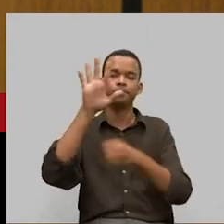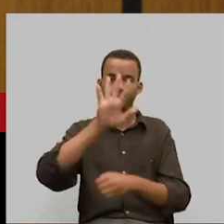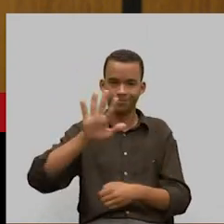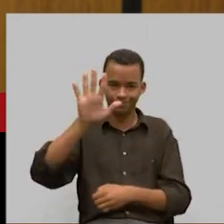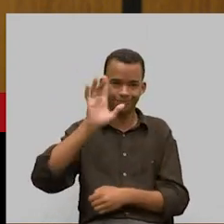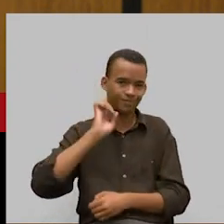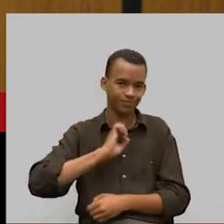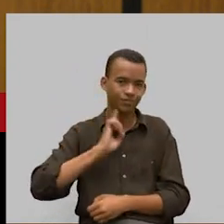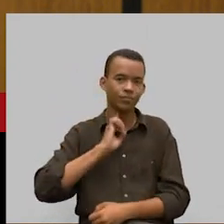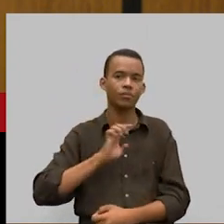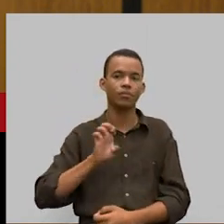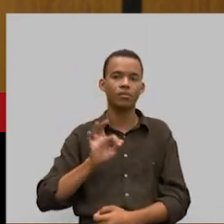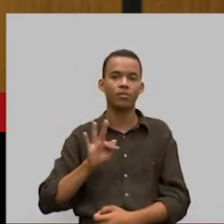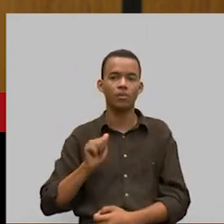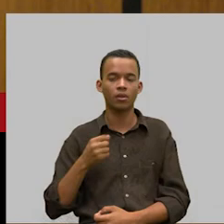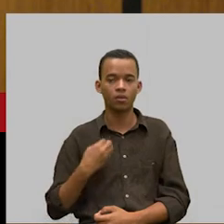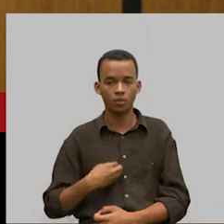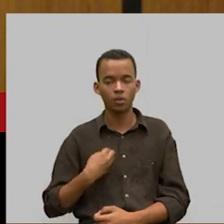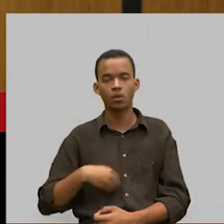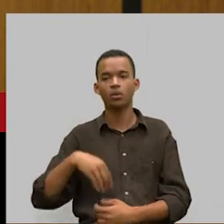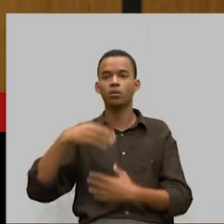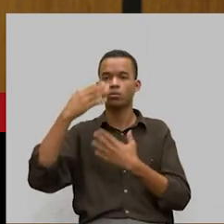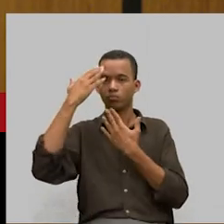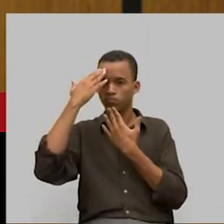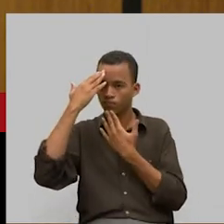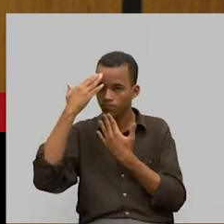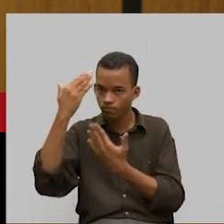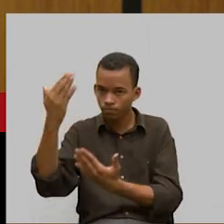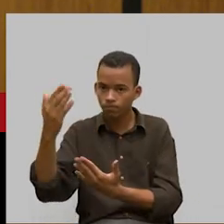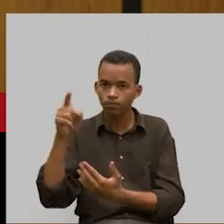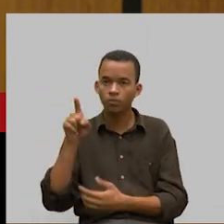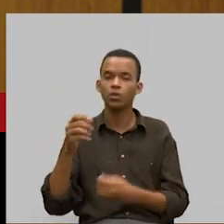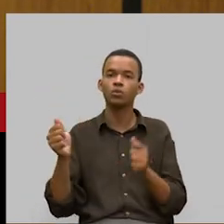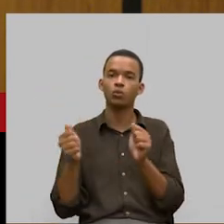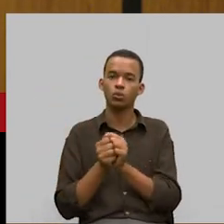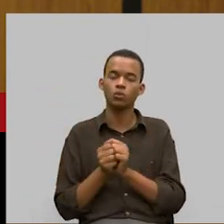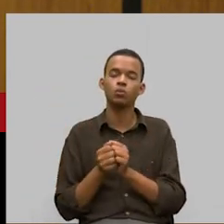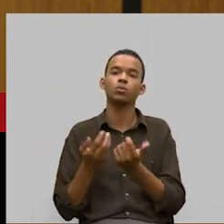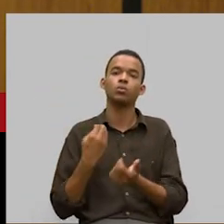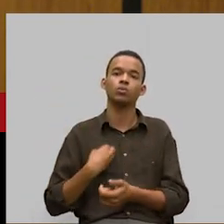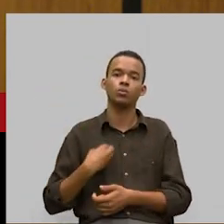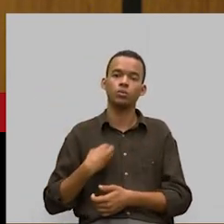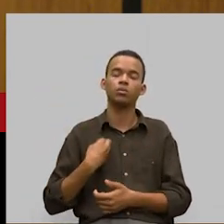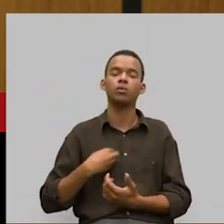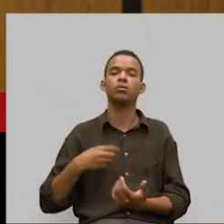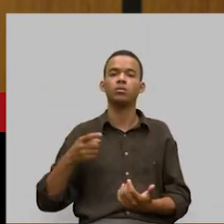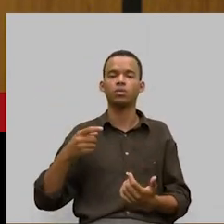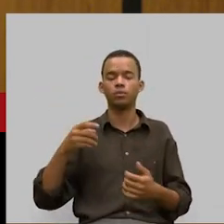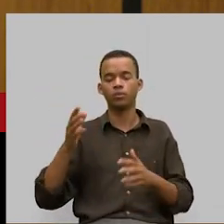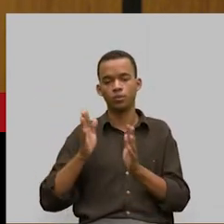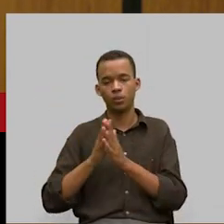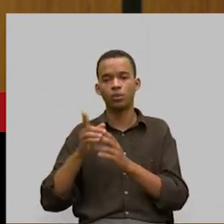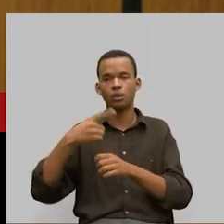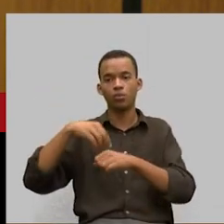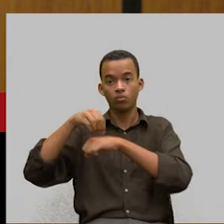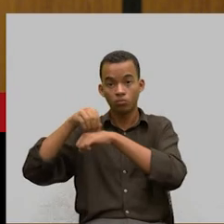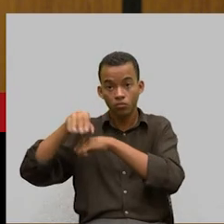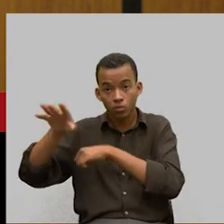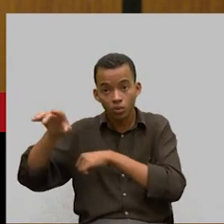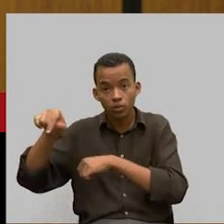está presentes então muito obrigado por estar presente por nos ouvir certamente que levará e